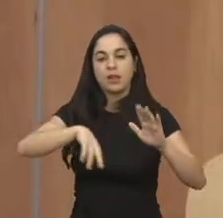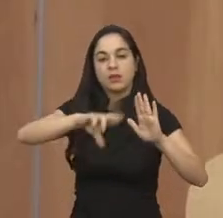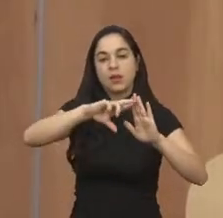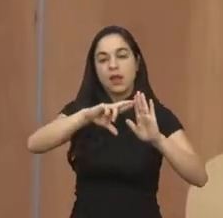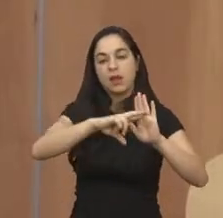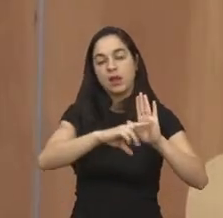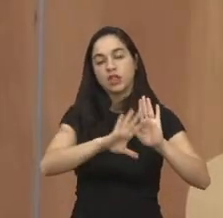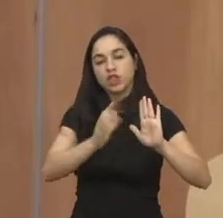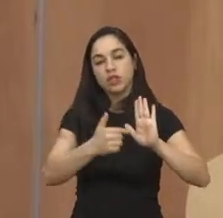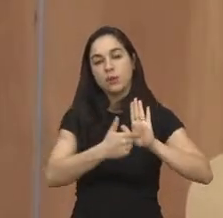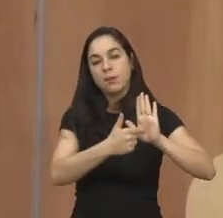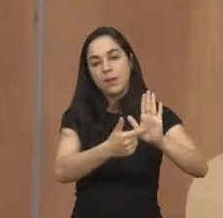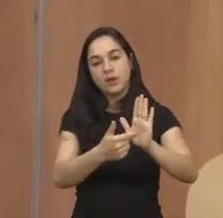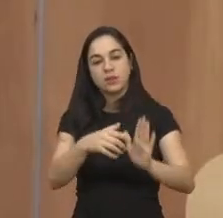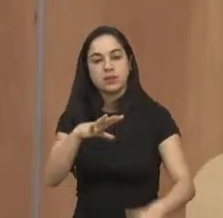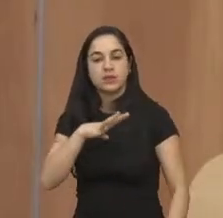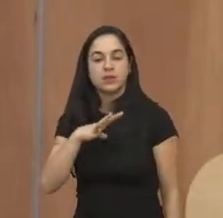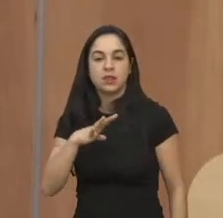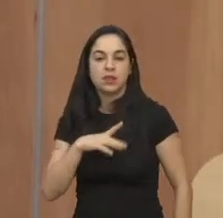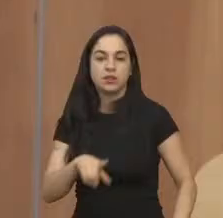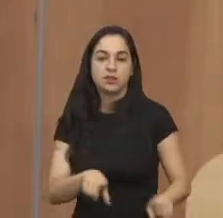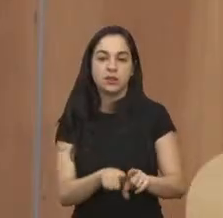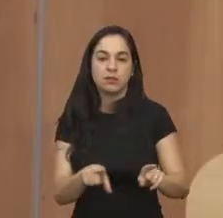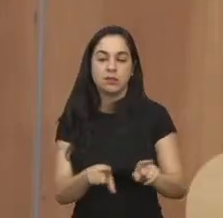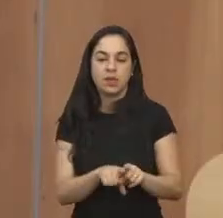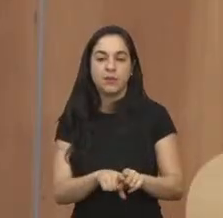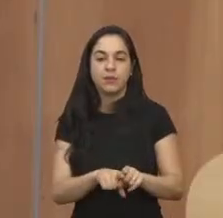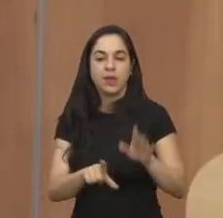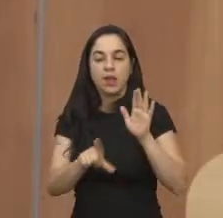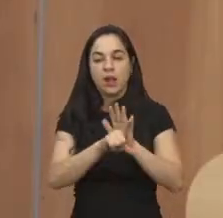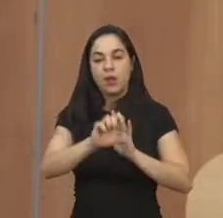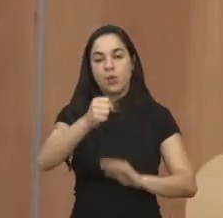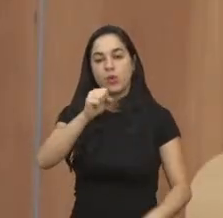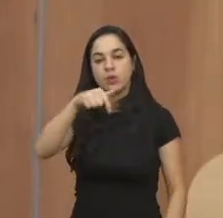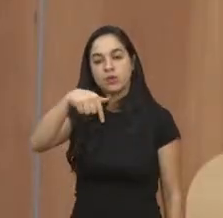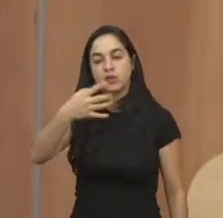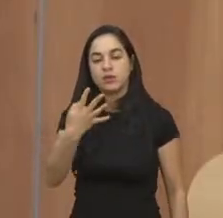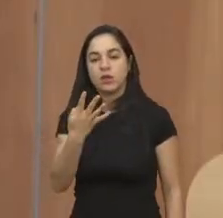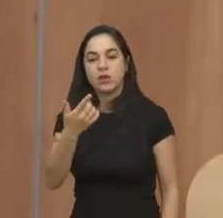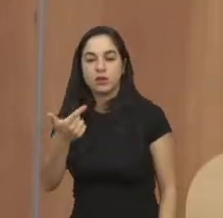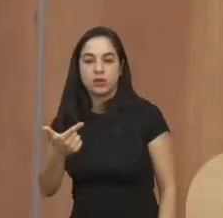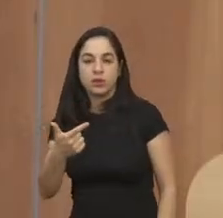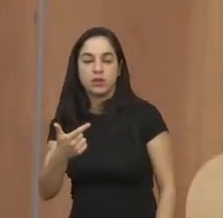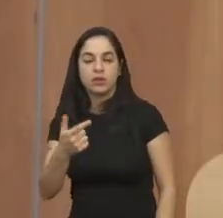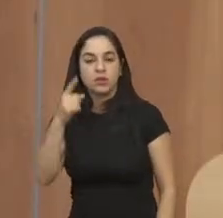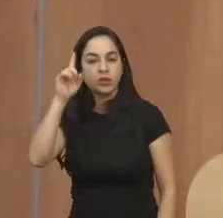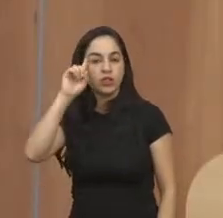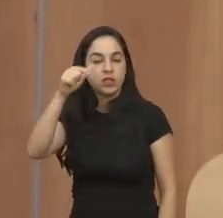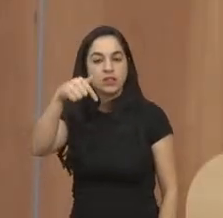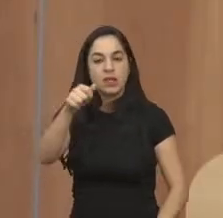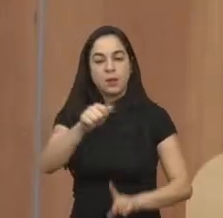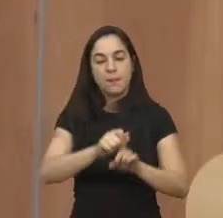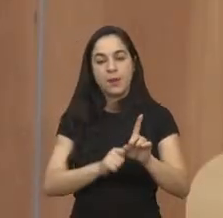pelo município em atendimento à Lei 8742, de 7 de dezembro de